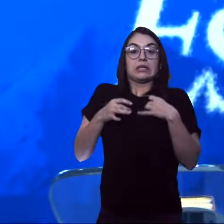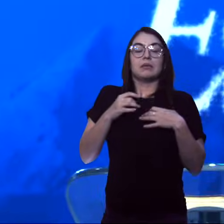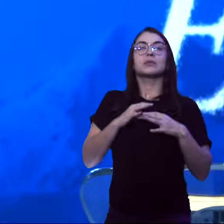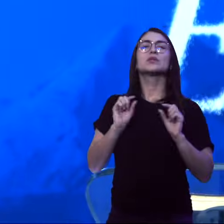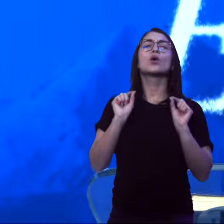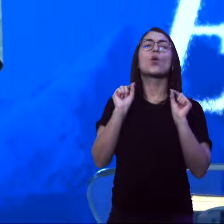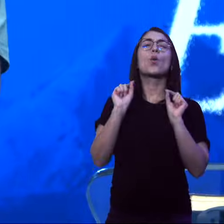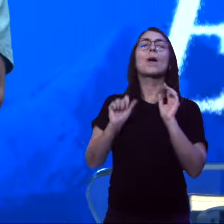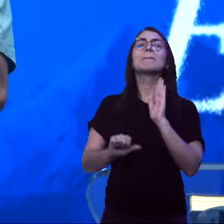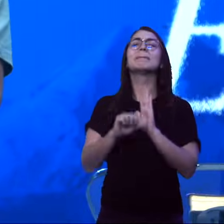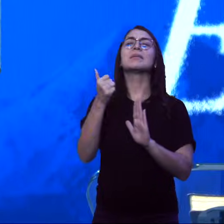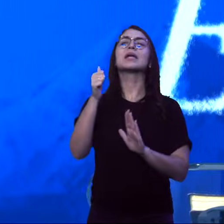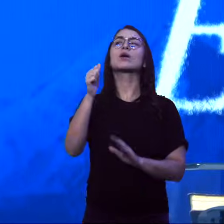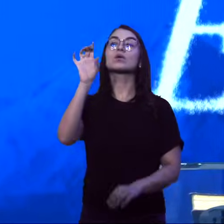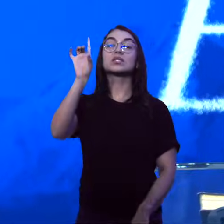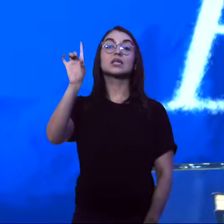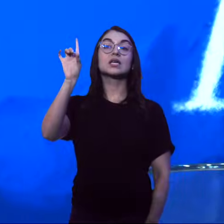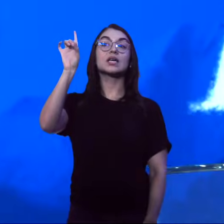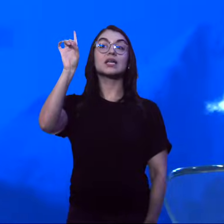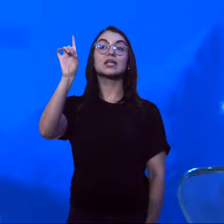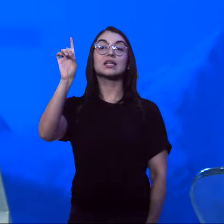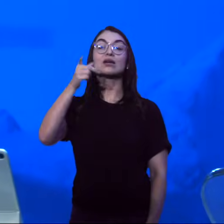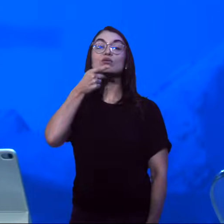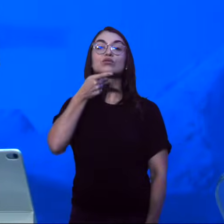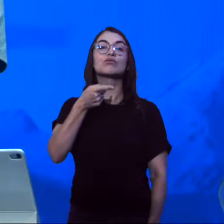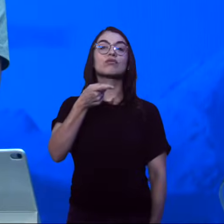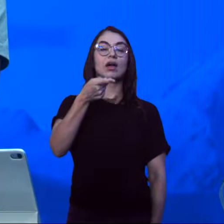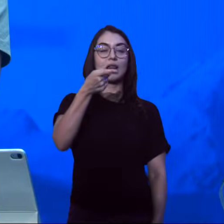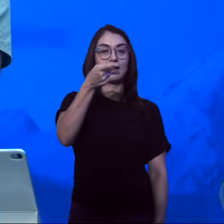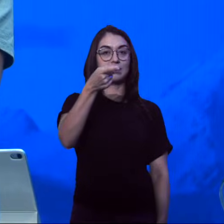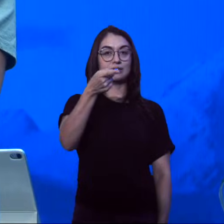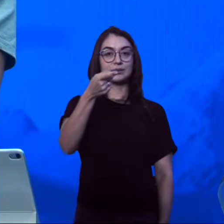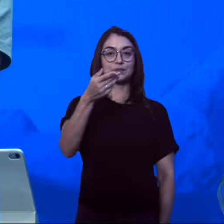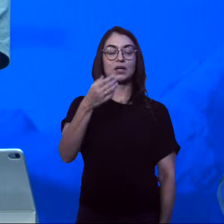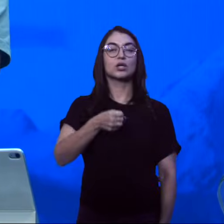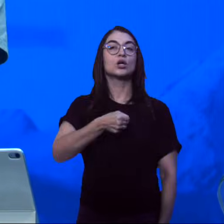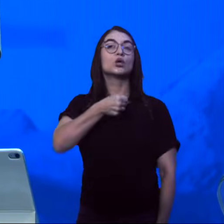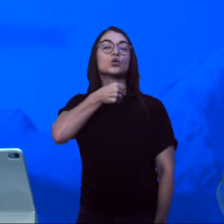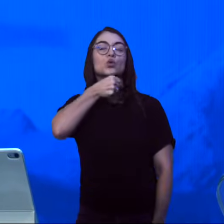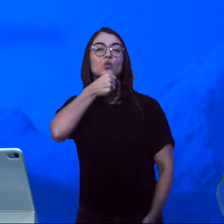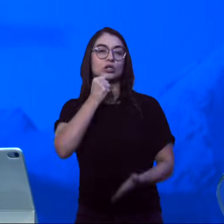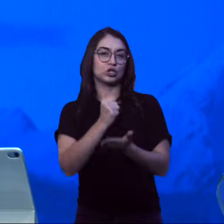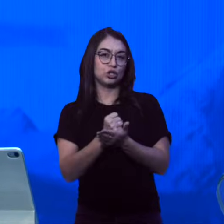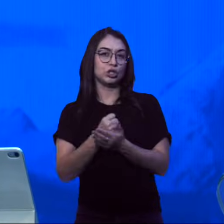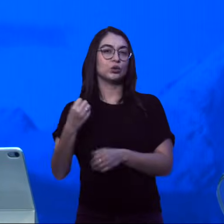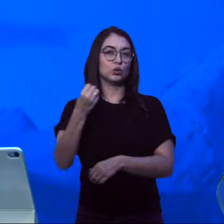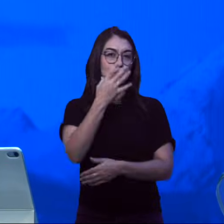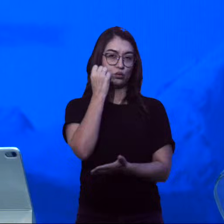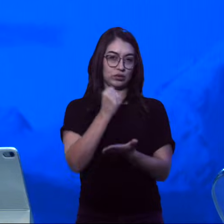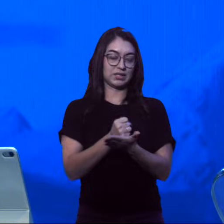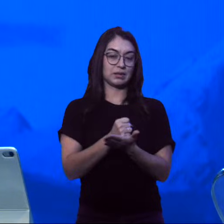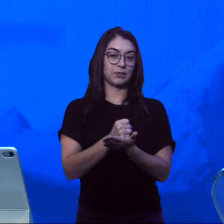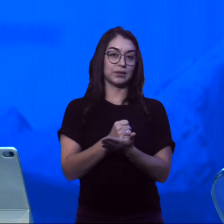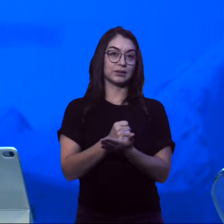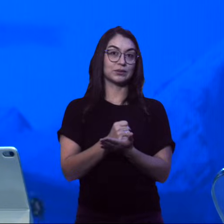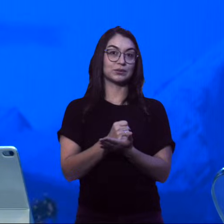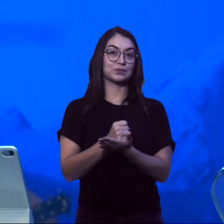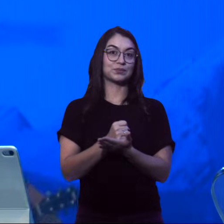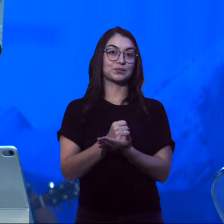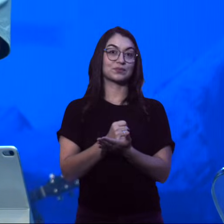coisa que Deus falava quando aparecia para alguém no Antigo e no Novo Testamento? Qual era a primeira coisa? Não tenha